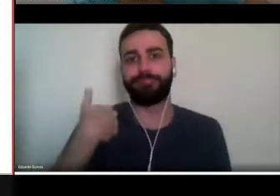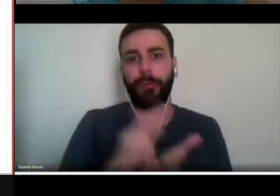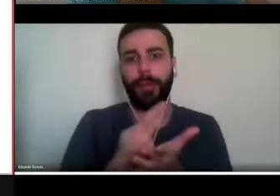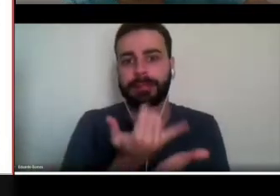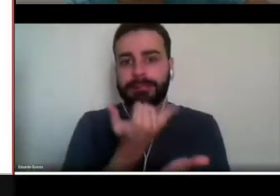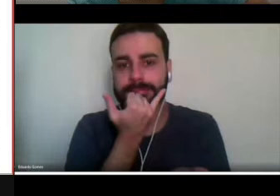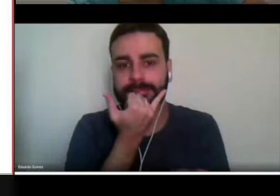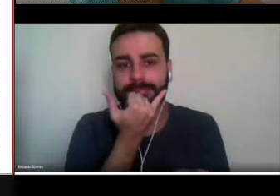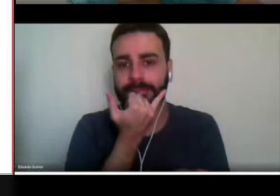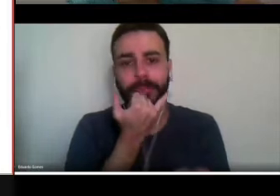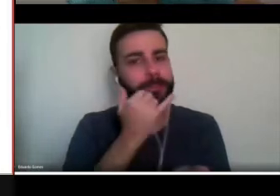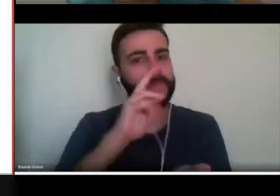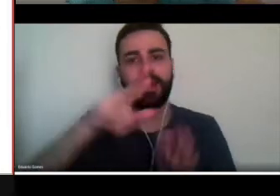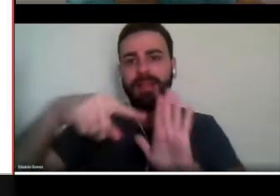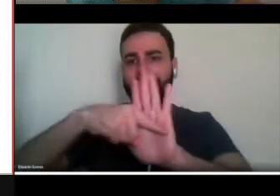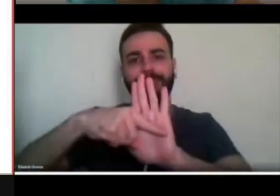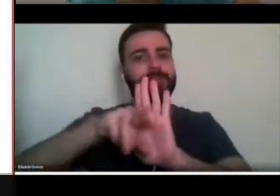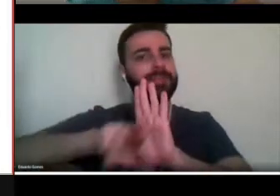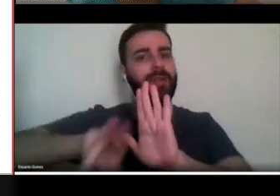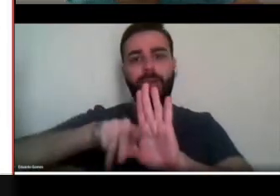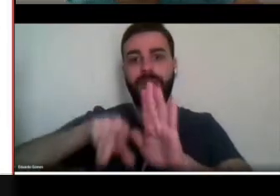ó,